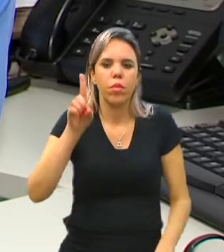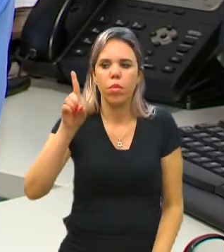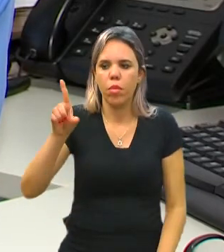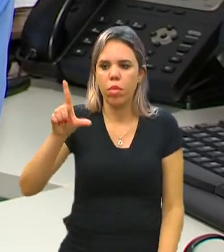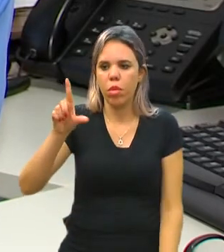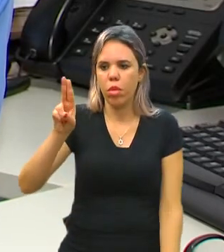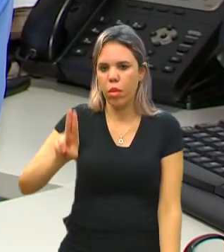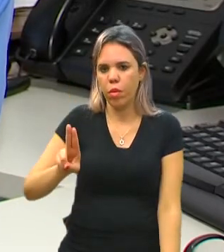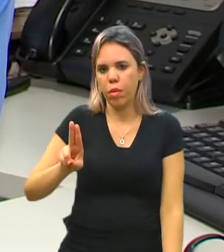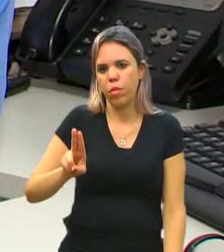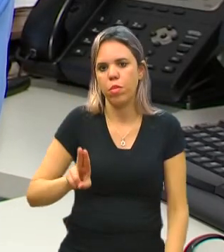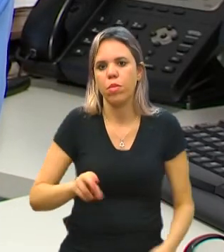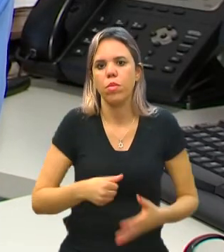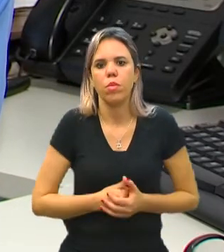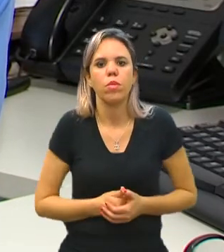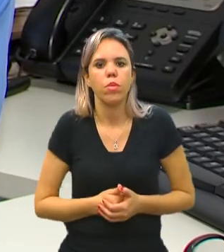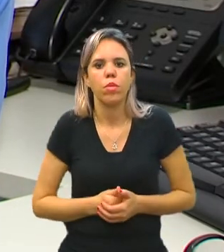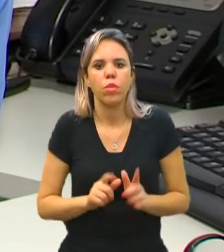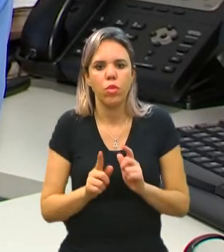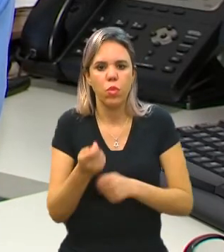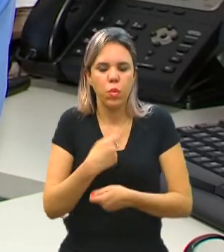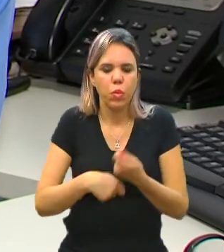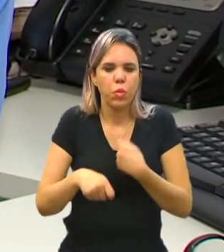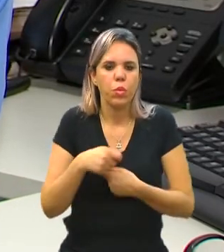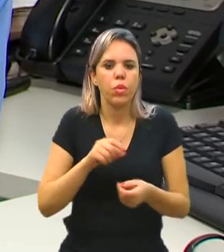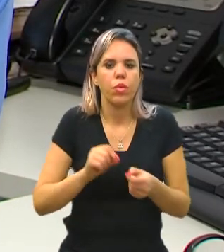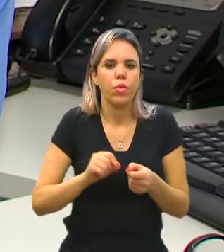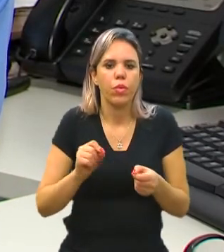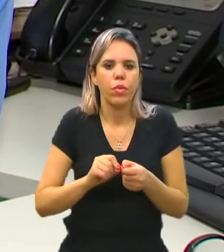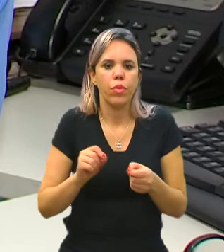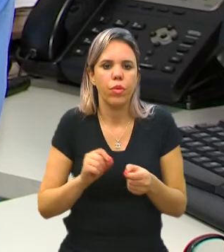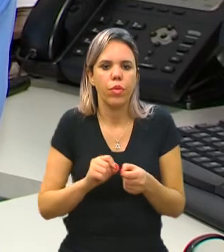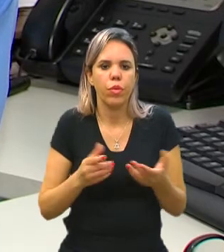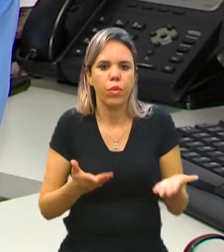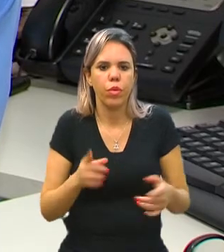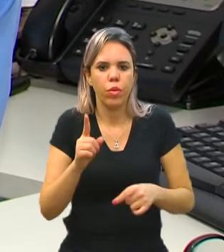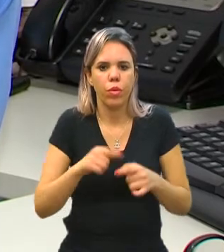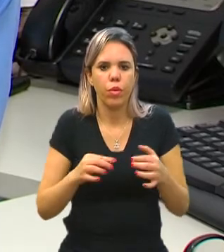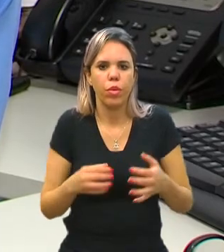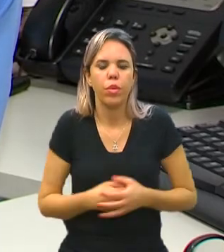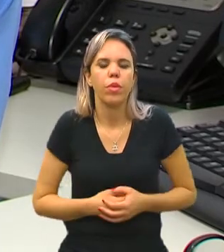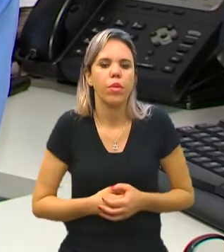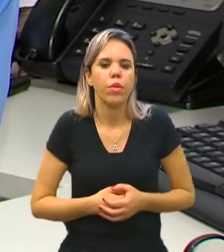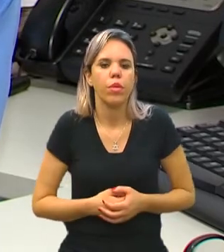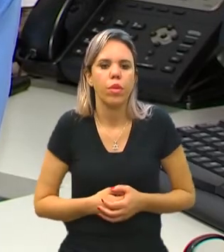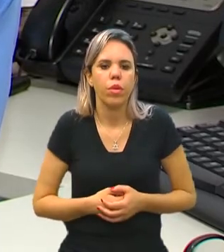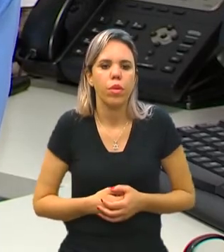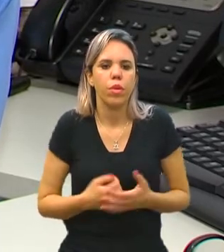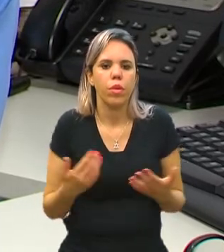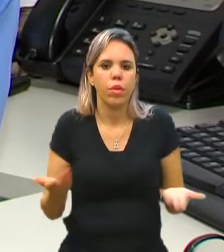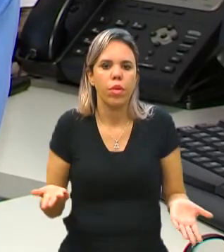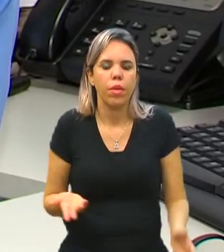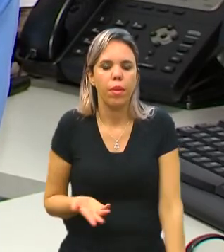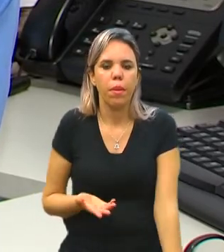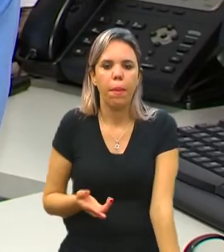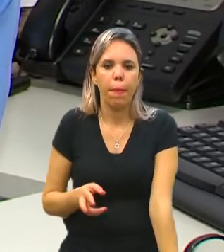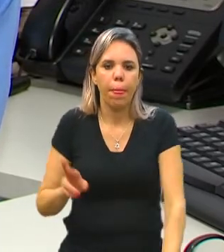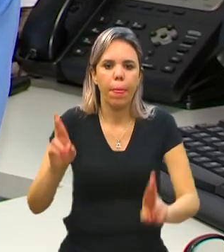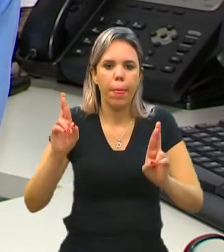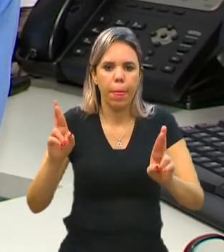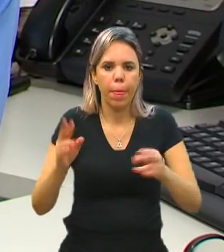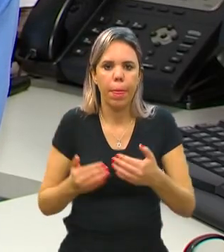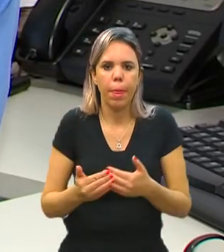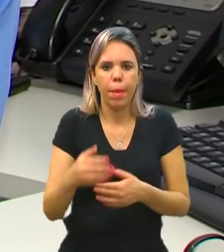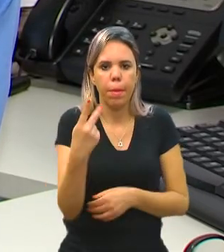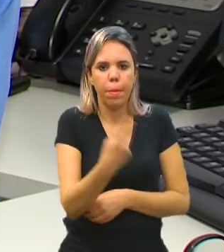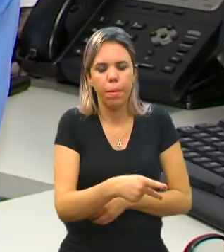o dela eo é que gerencia ou faz a gestão desses equipamentos então a gente